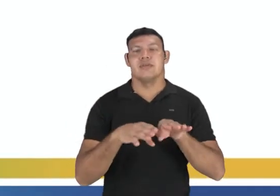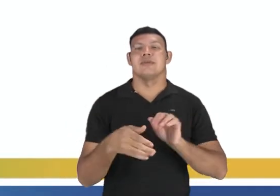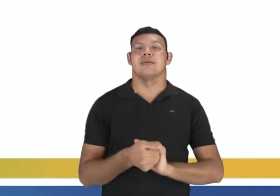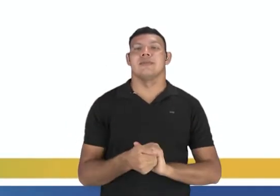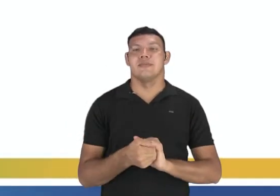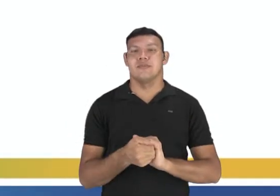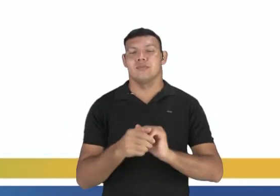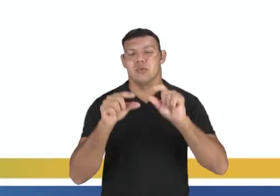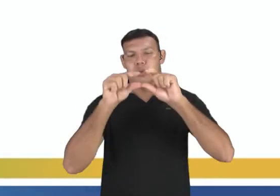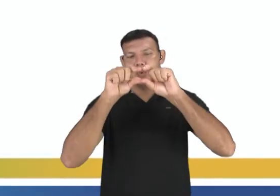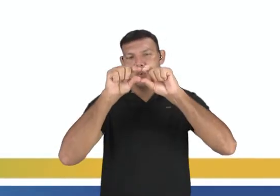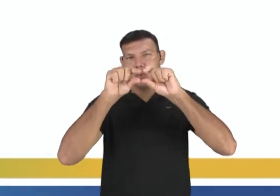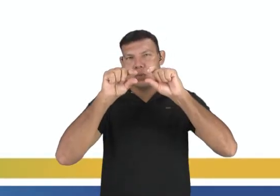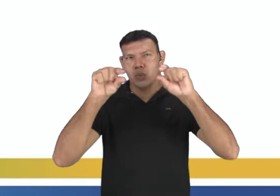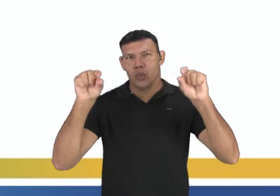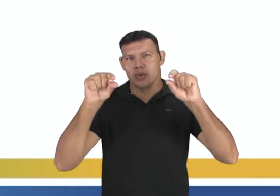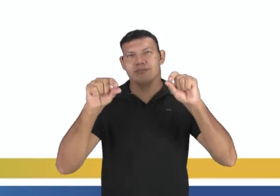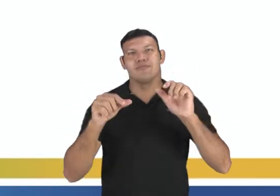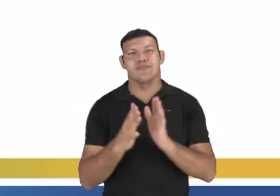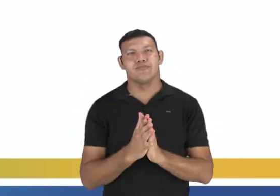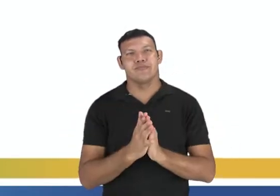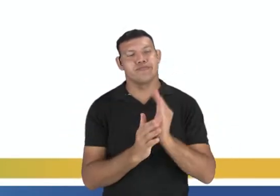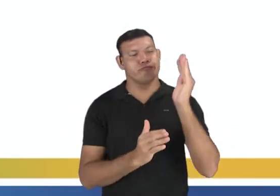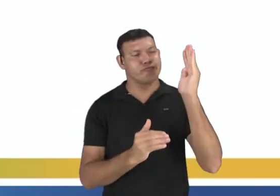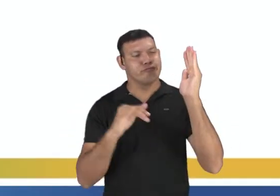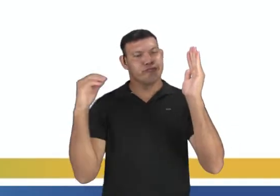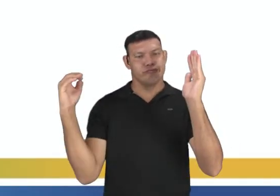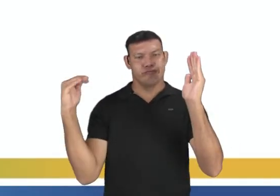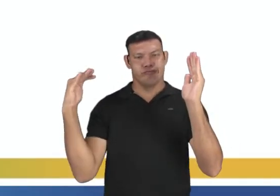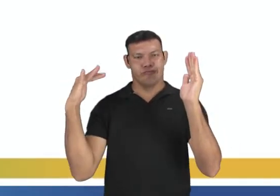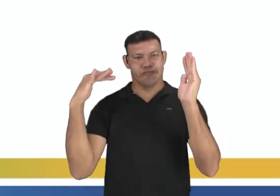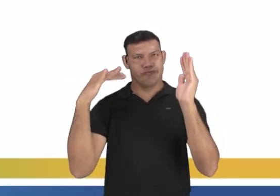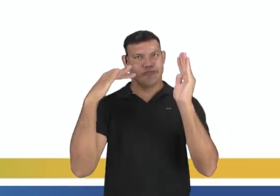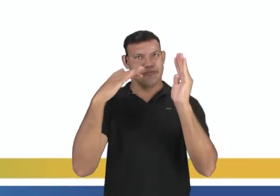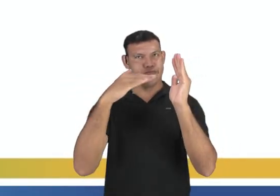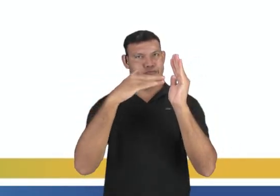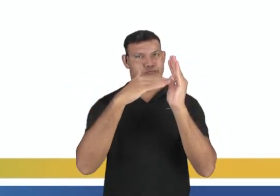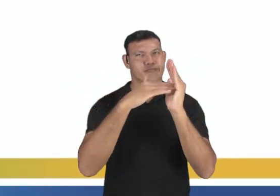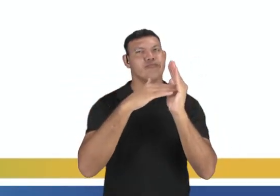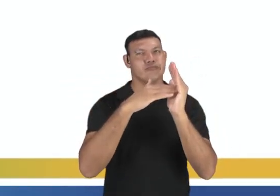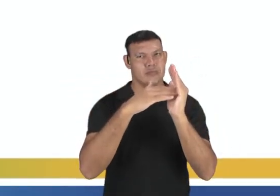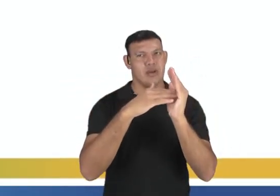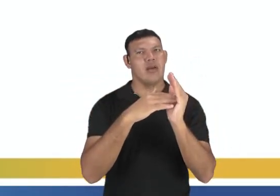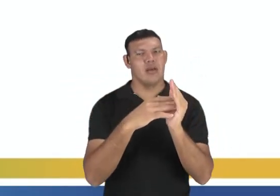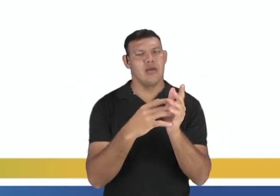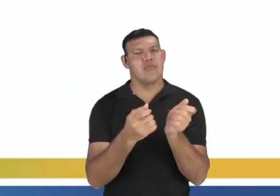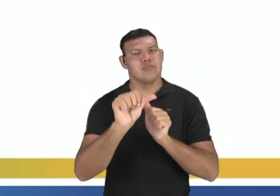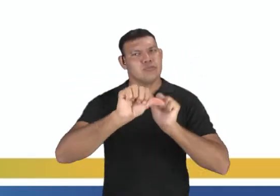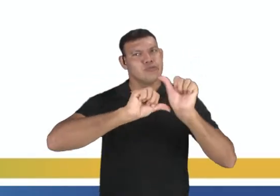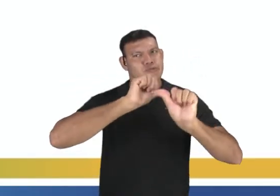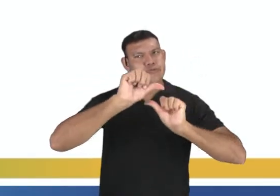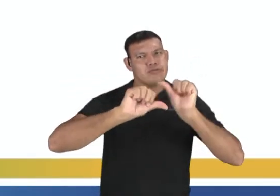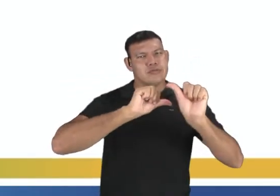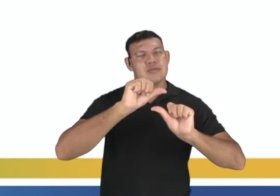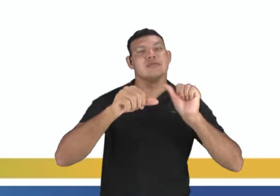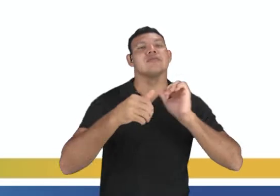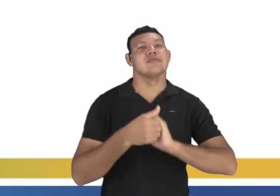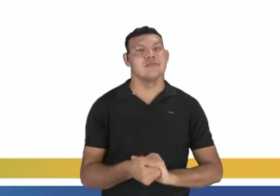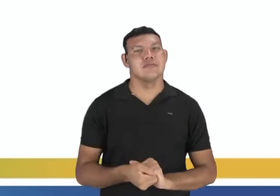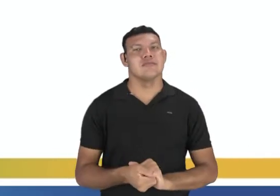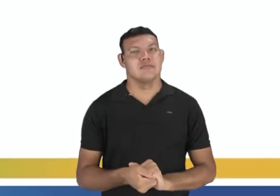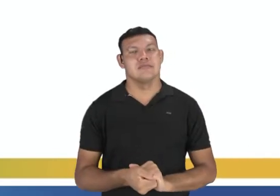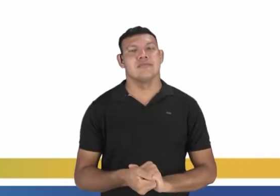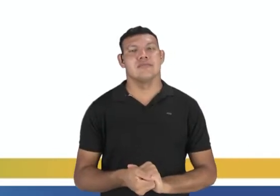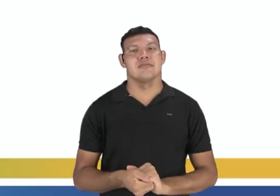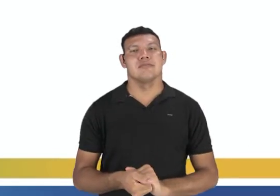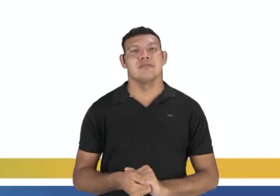através do olho, né, pela retina, e são captadas pelos nossos fotorreceptores, e através desses